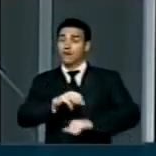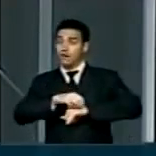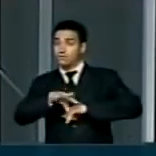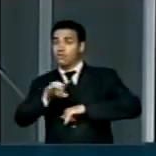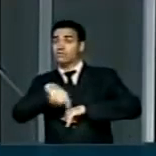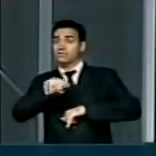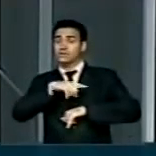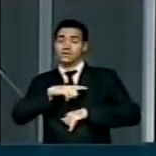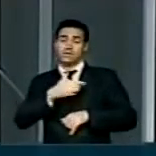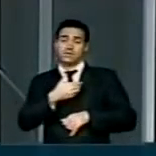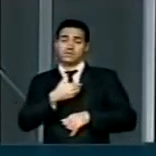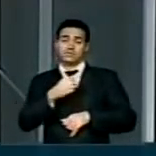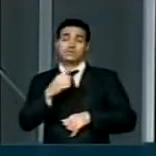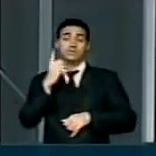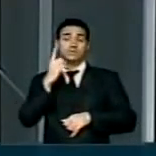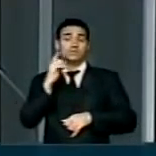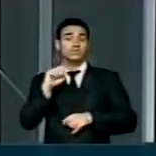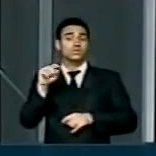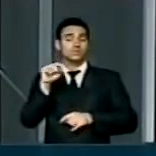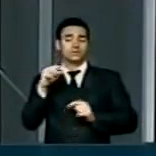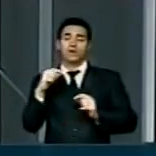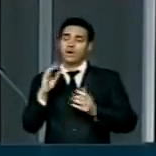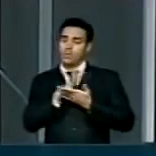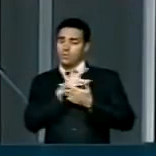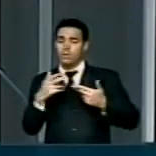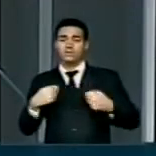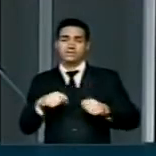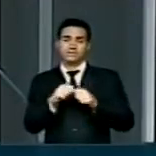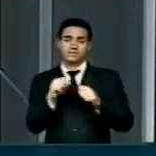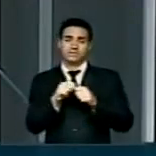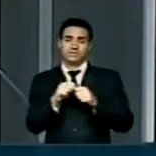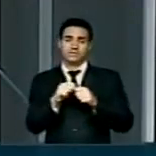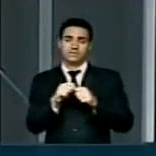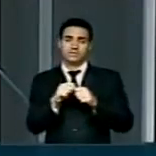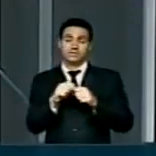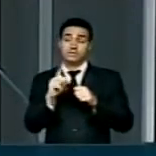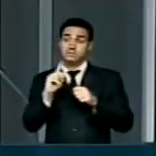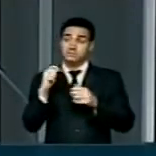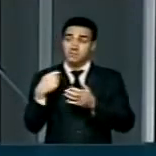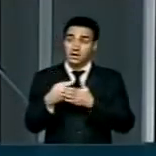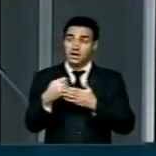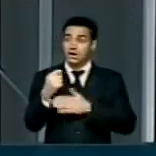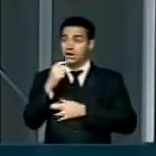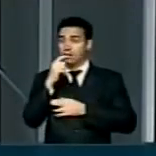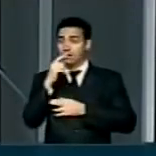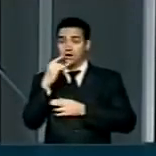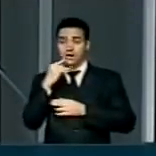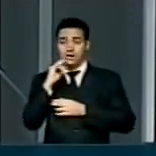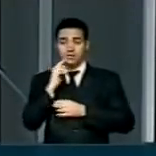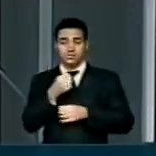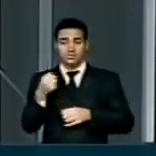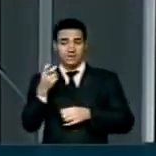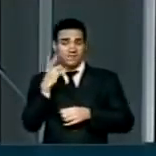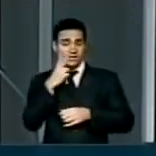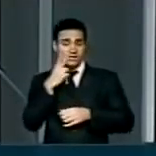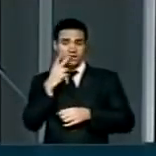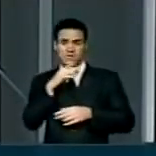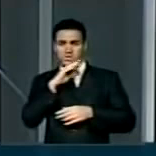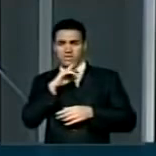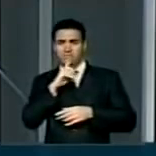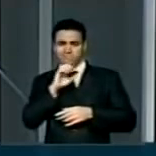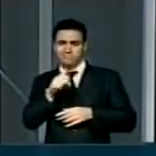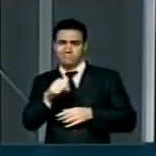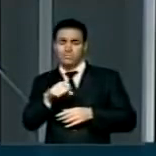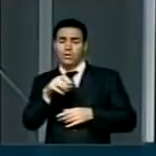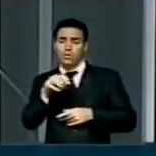da Presidente da República que alguma coisa tem que ser feita. Pagar imposto sobre a bebida de álcool, sobre a cerveja, é ruim? É, claro